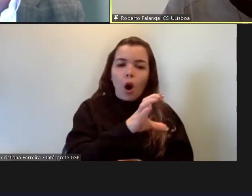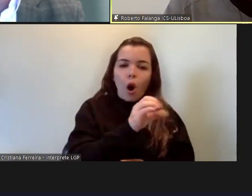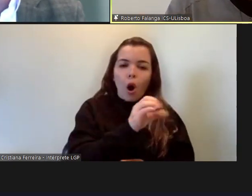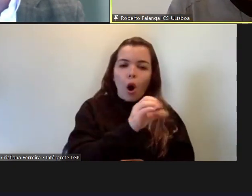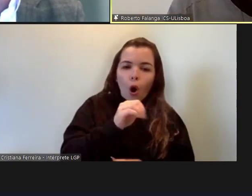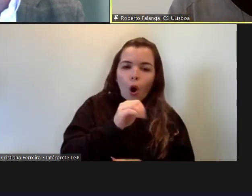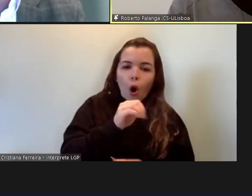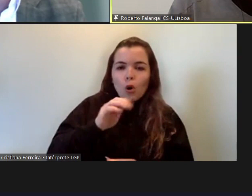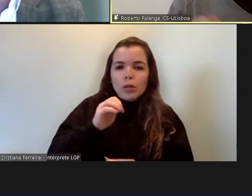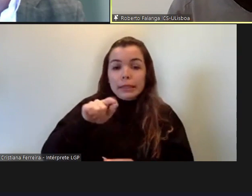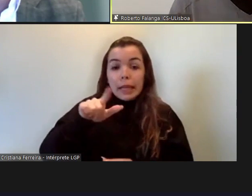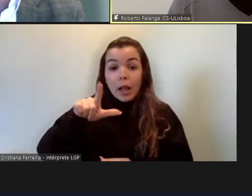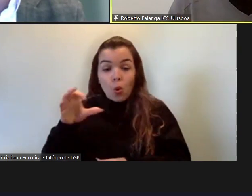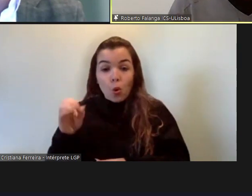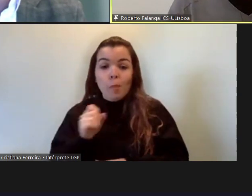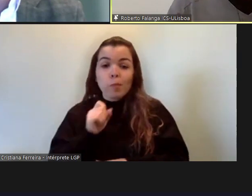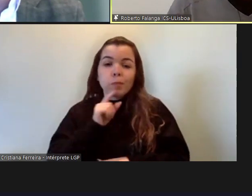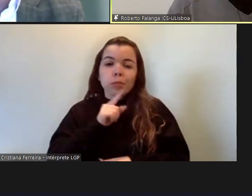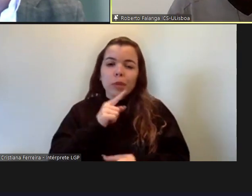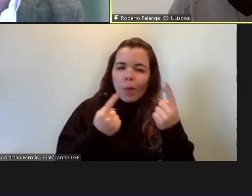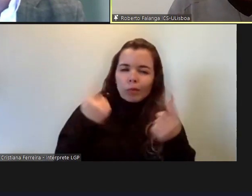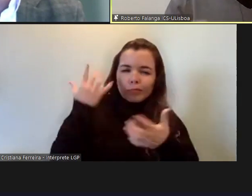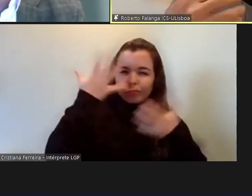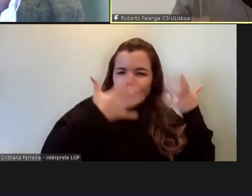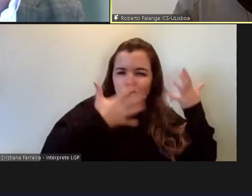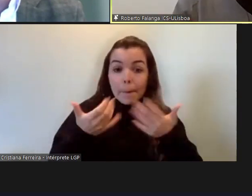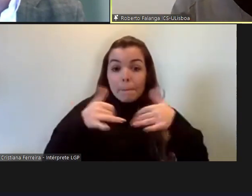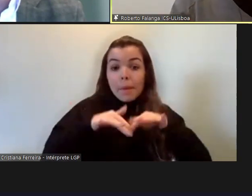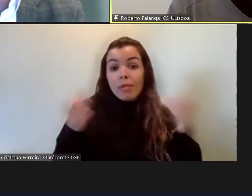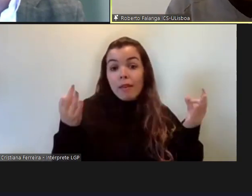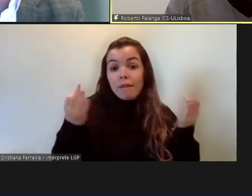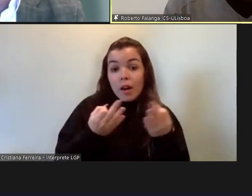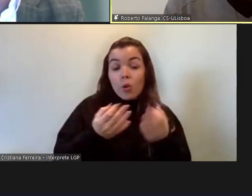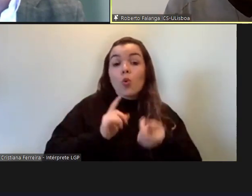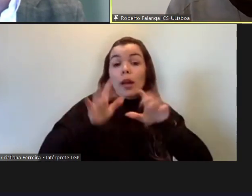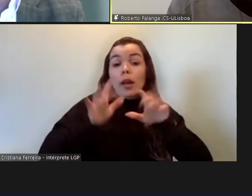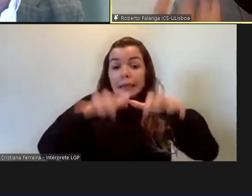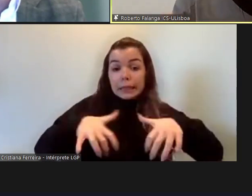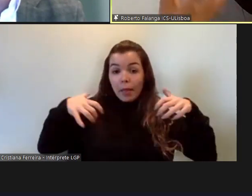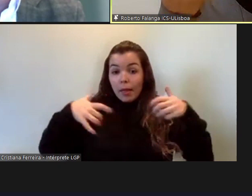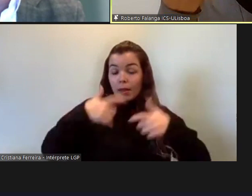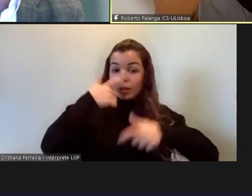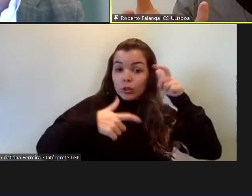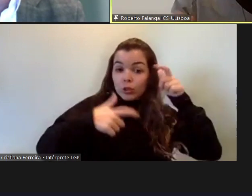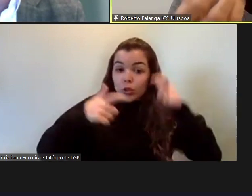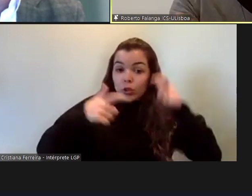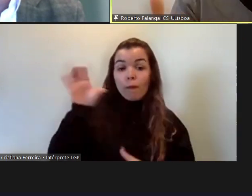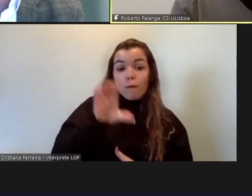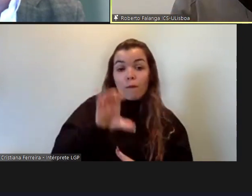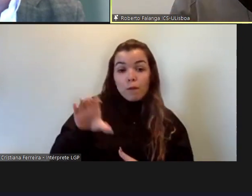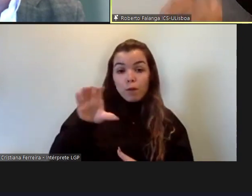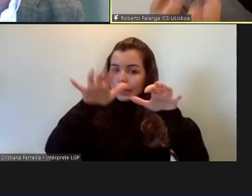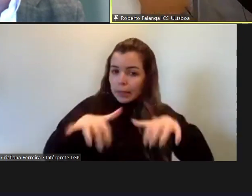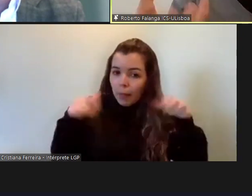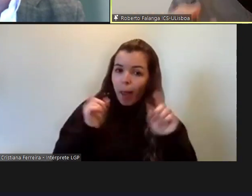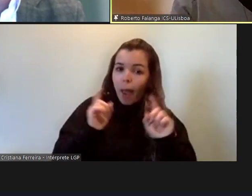a uma certa confusão, mas trata-se de facto de uma Assembleia de Cidadãos no formato das Assembleias. E então,